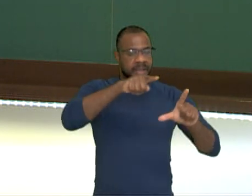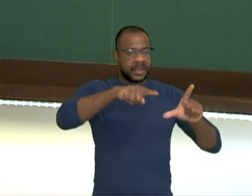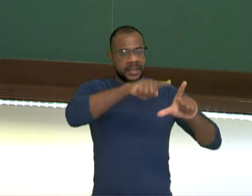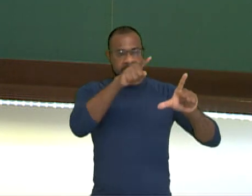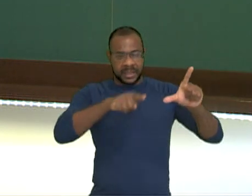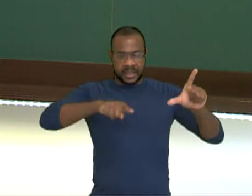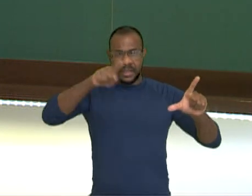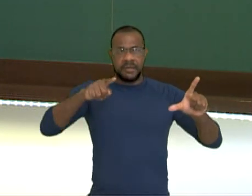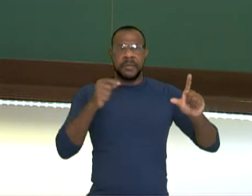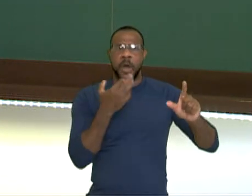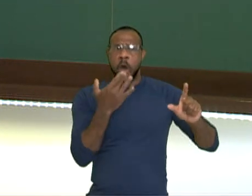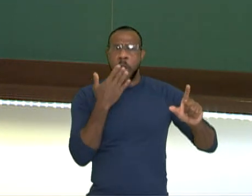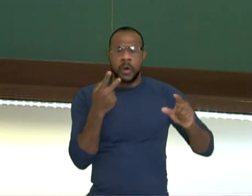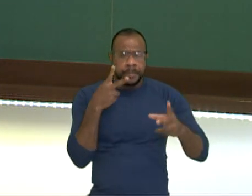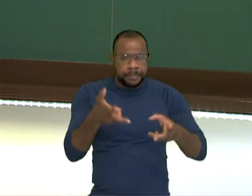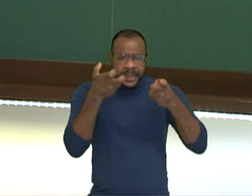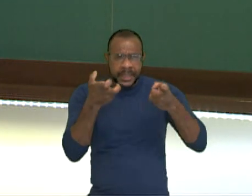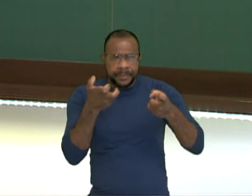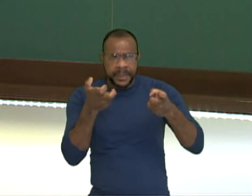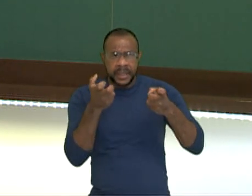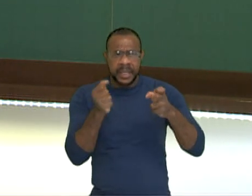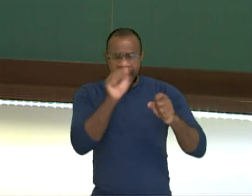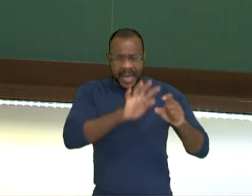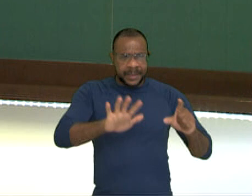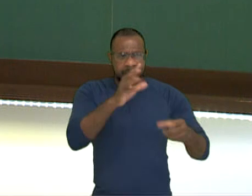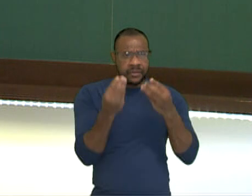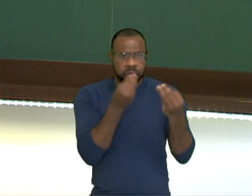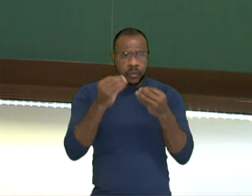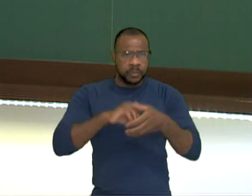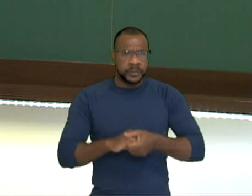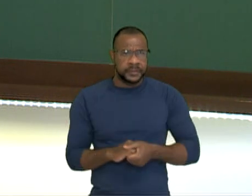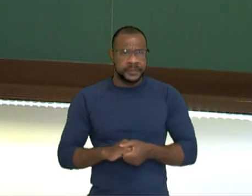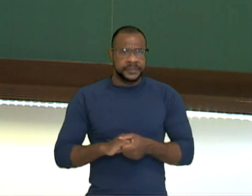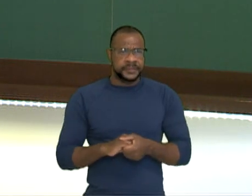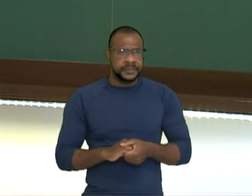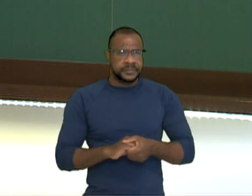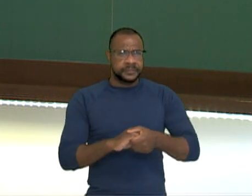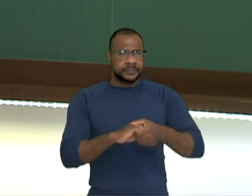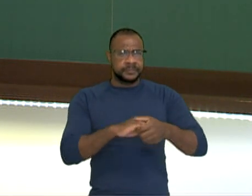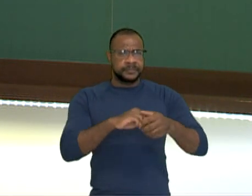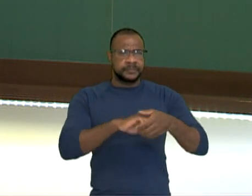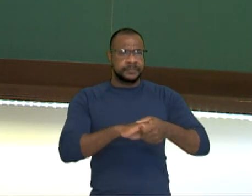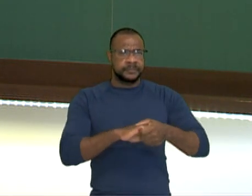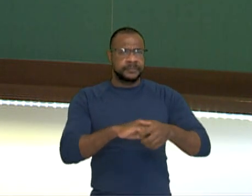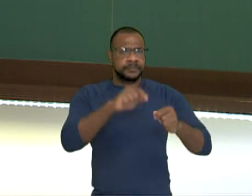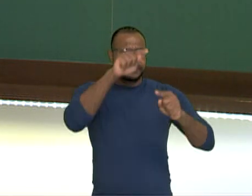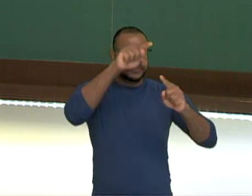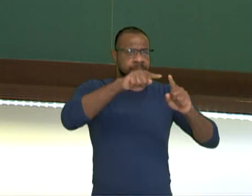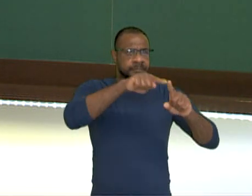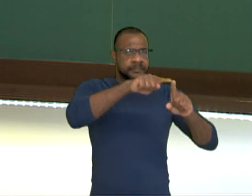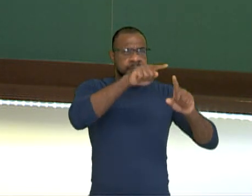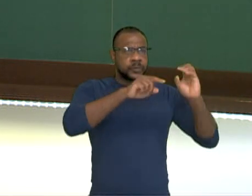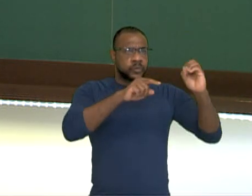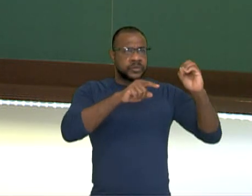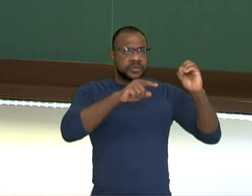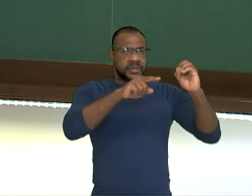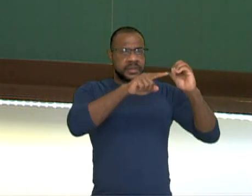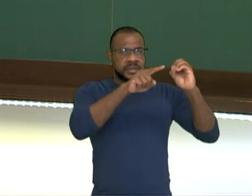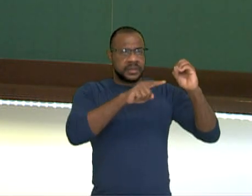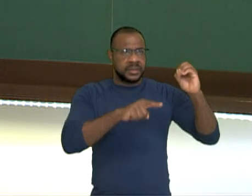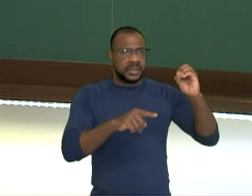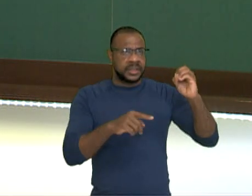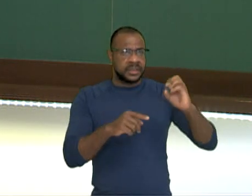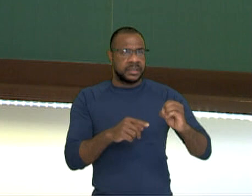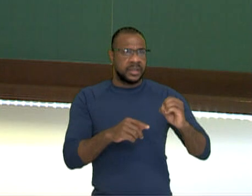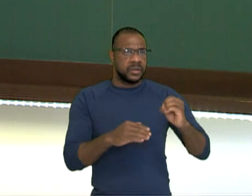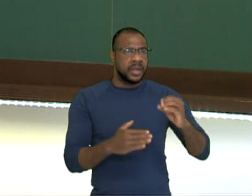outra cor ali para me destacar essa imagem. Então, essa imagem ela vai da onde? Do 0 até o